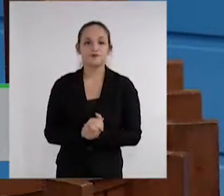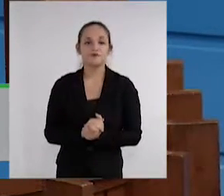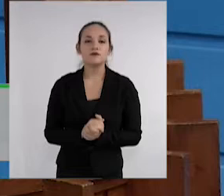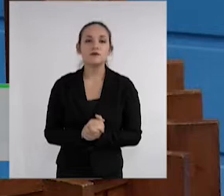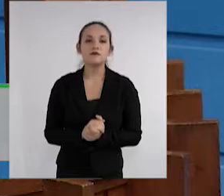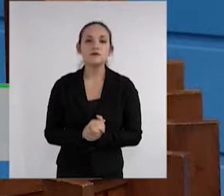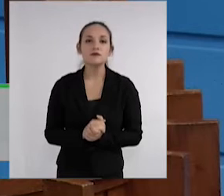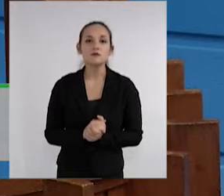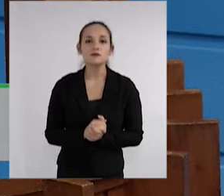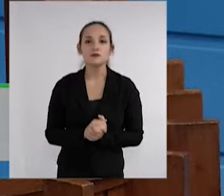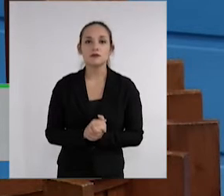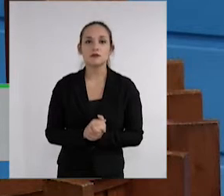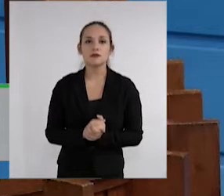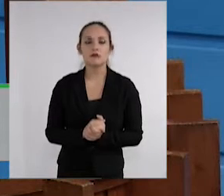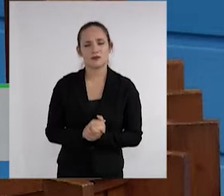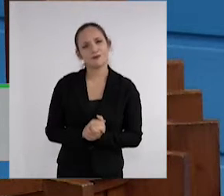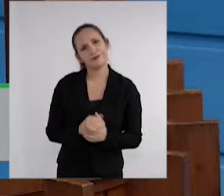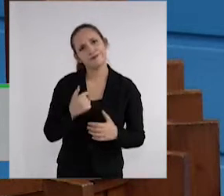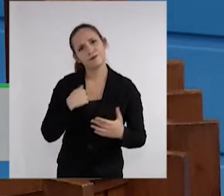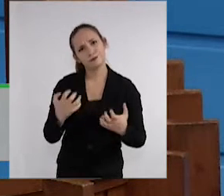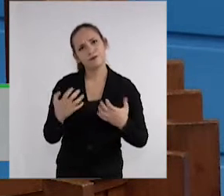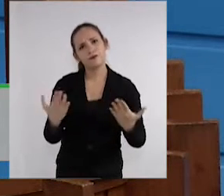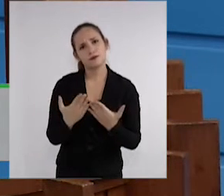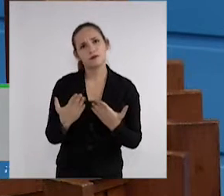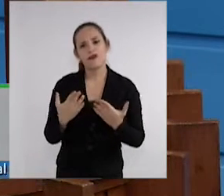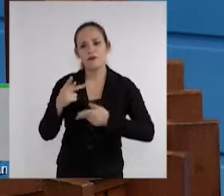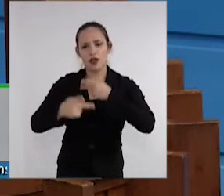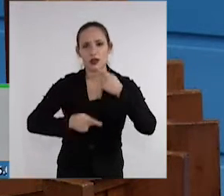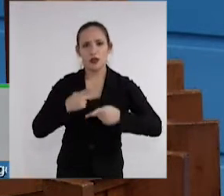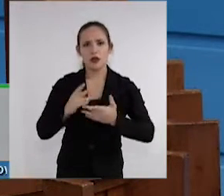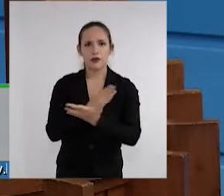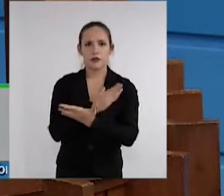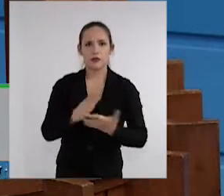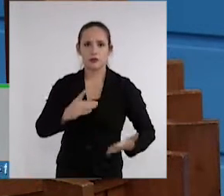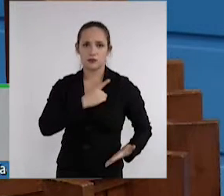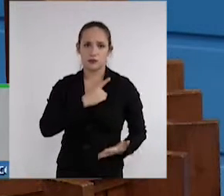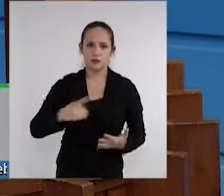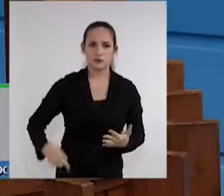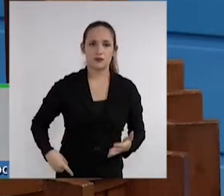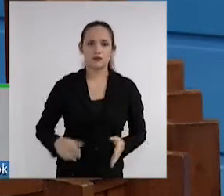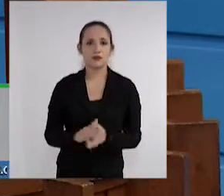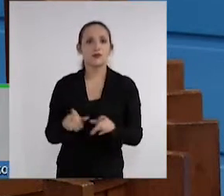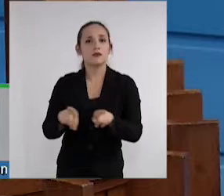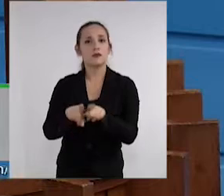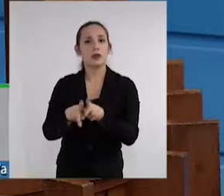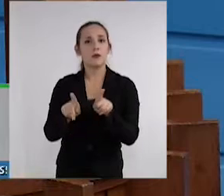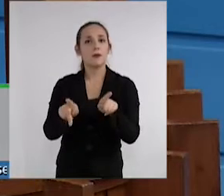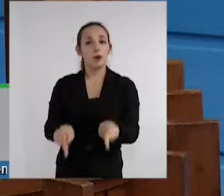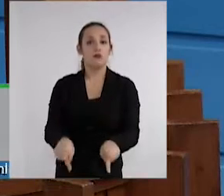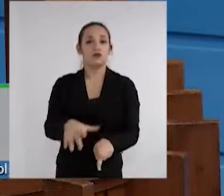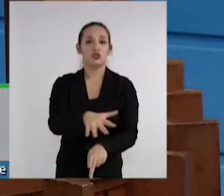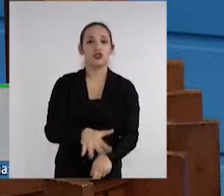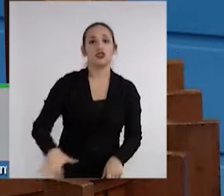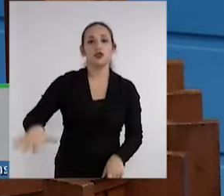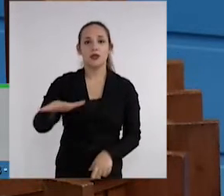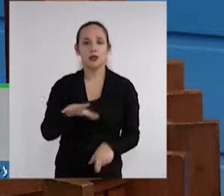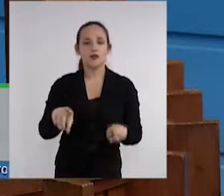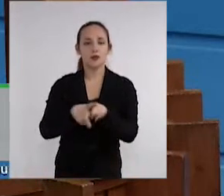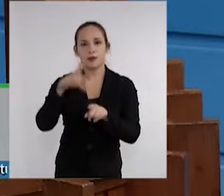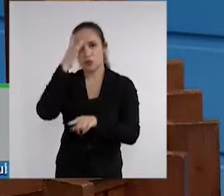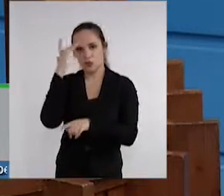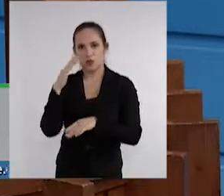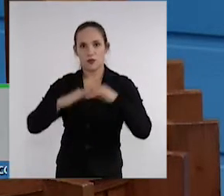poder aqui me dirigir aos colegas e à população de uma maneira geral, à